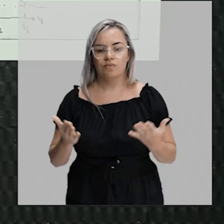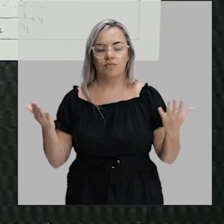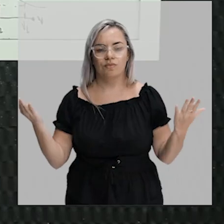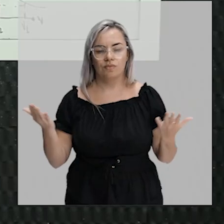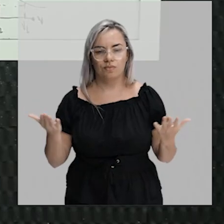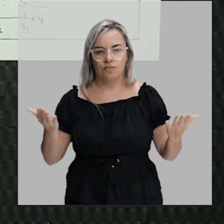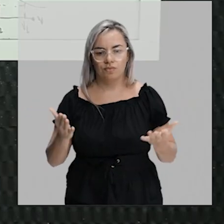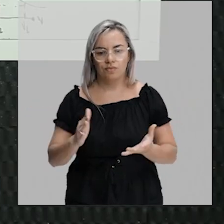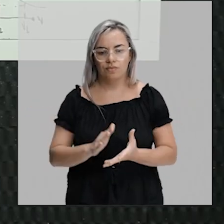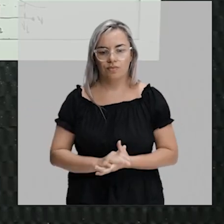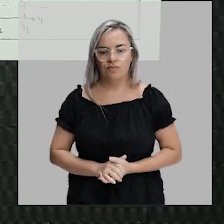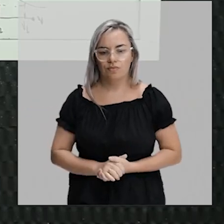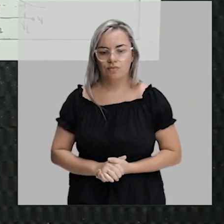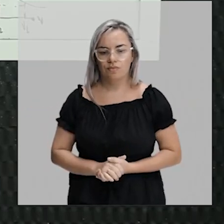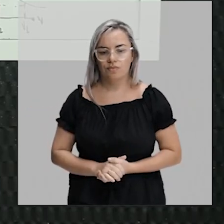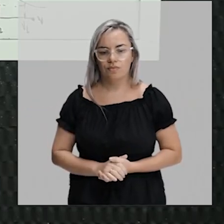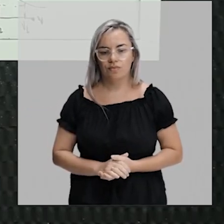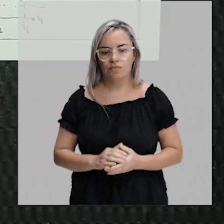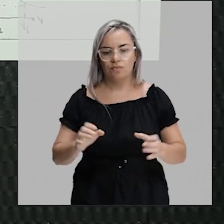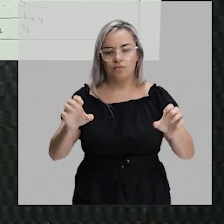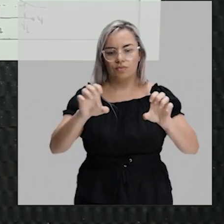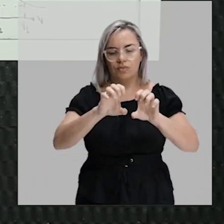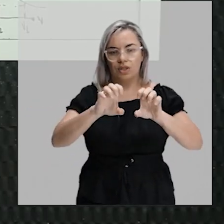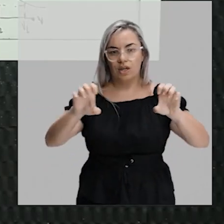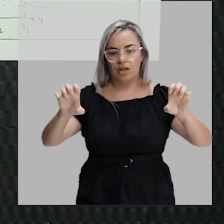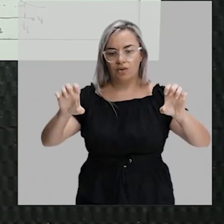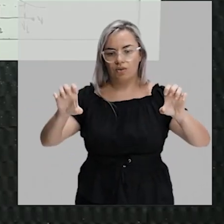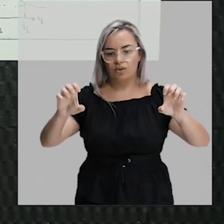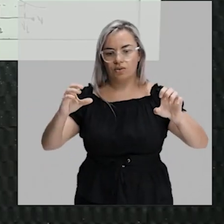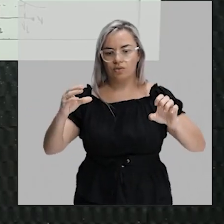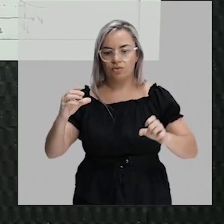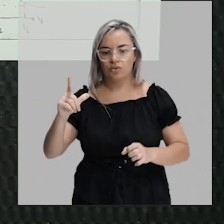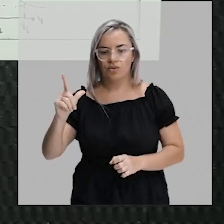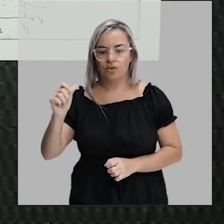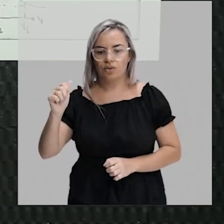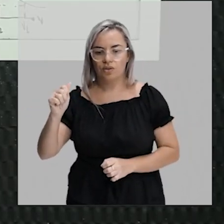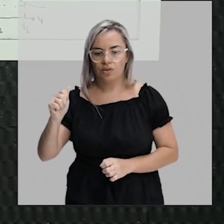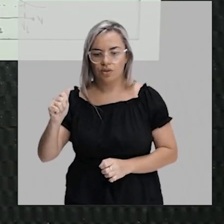falar da equação de Clapeyron, né?